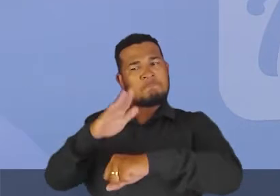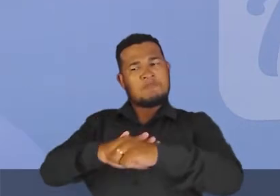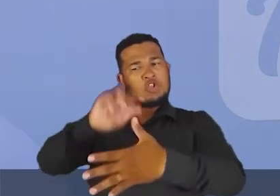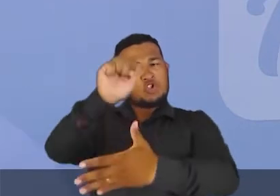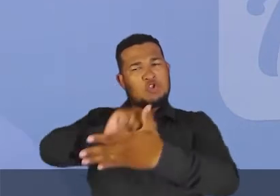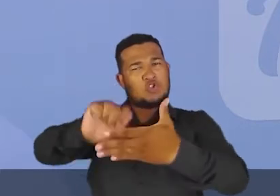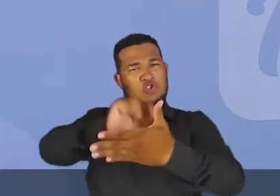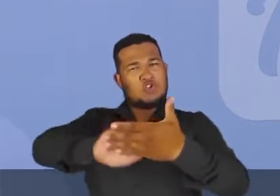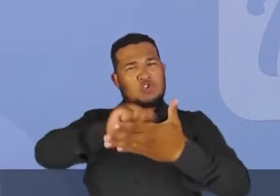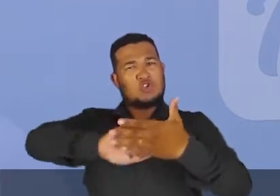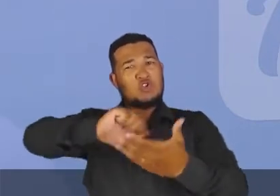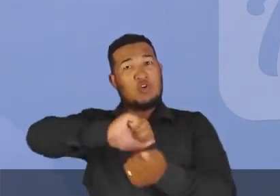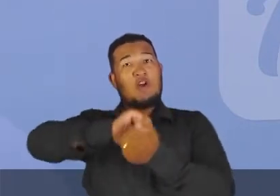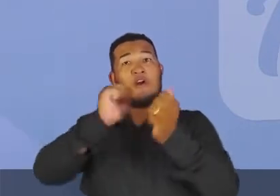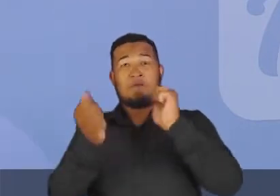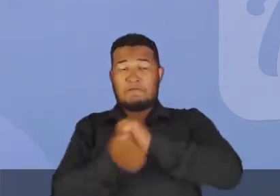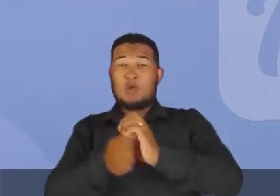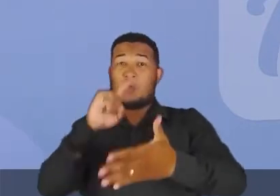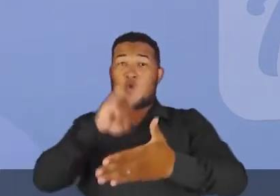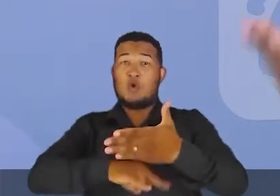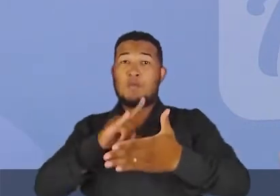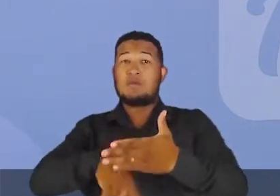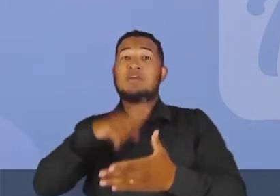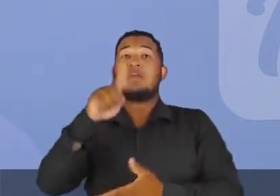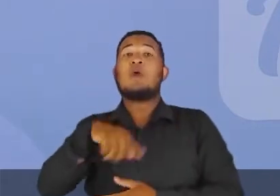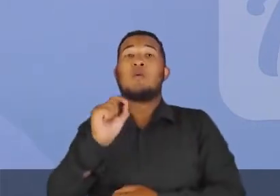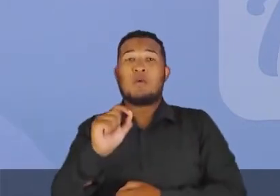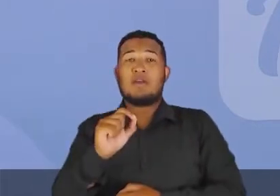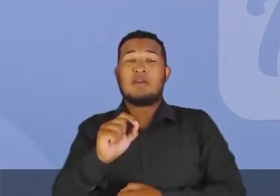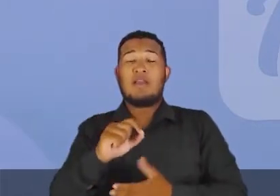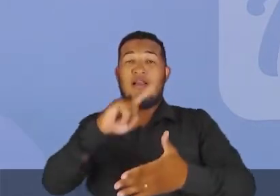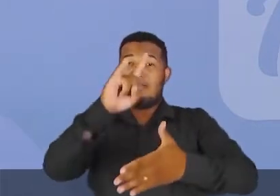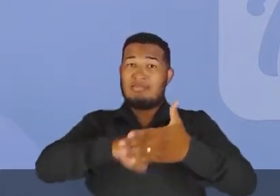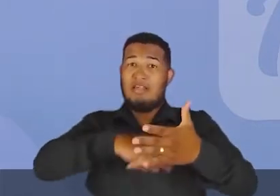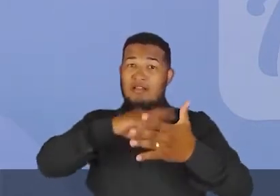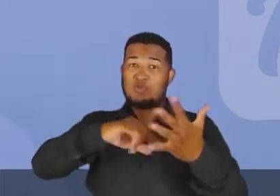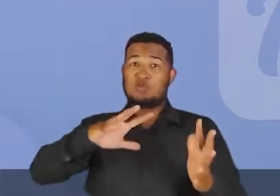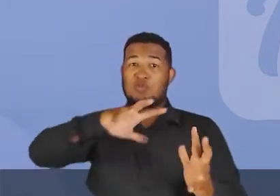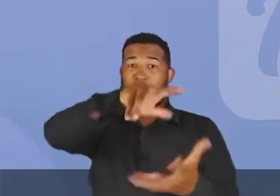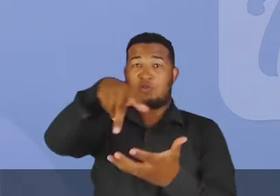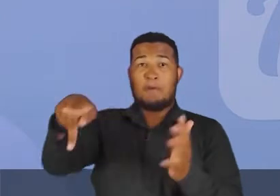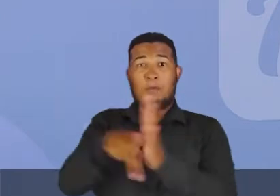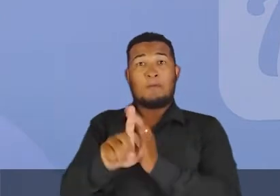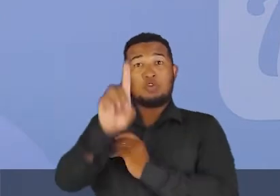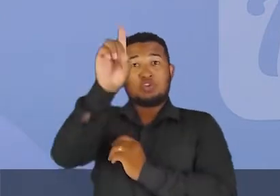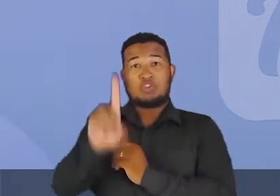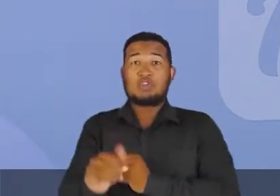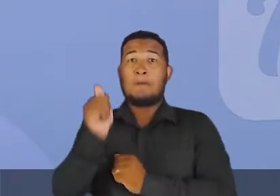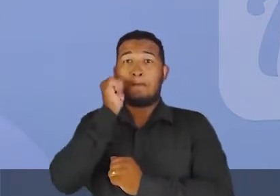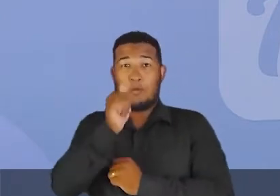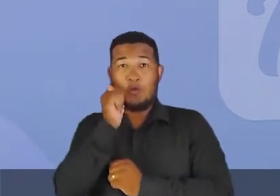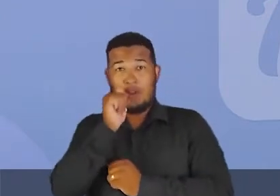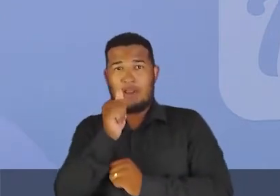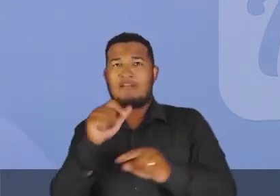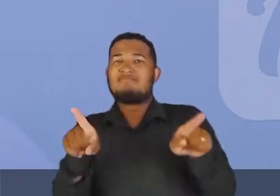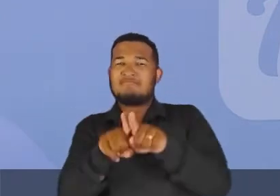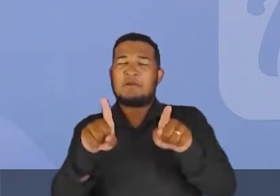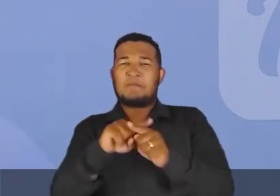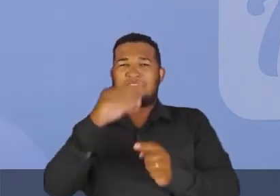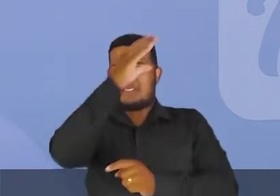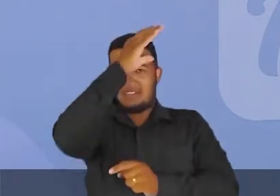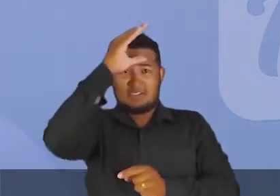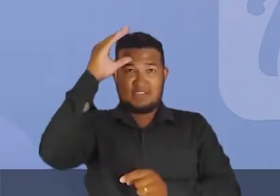do documento, que seria uma Declaração Universal dos Direitos da Mulher e da Cidadã.